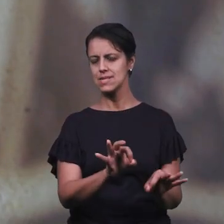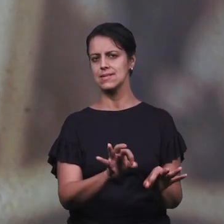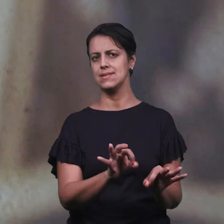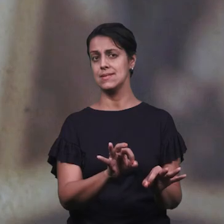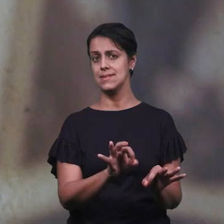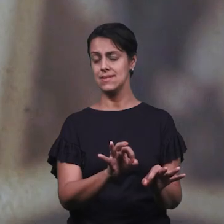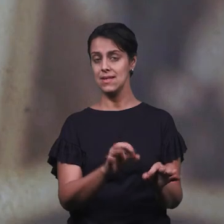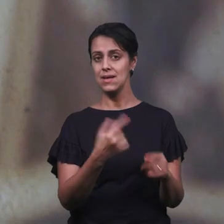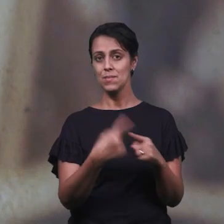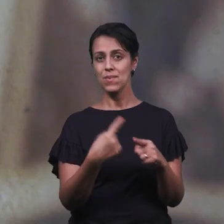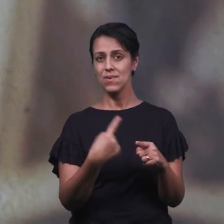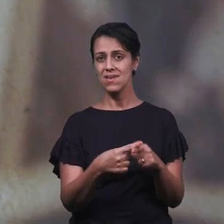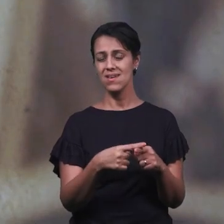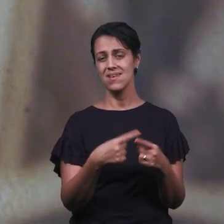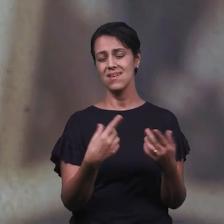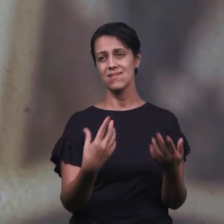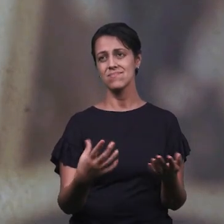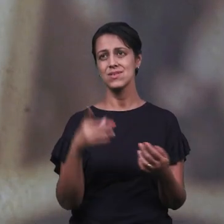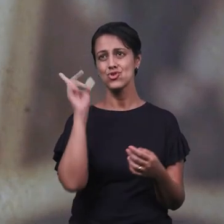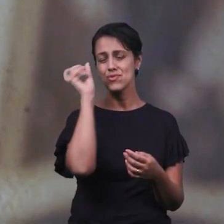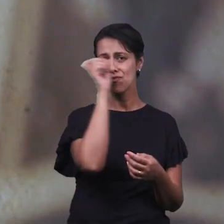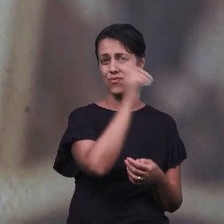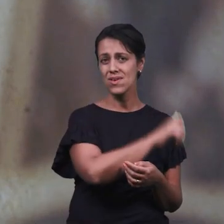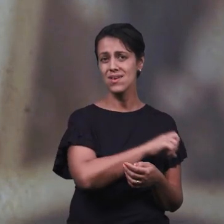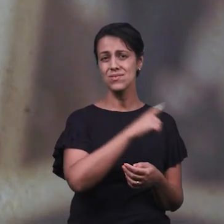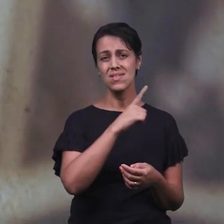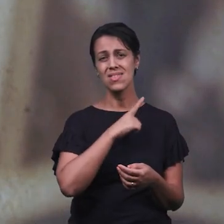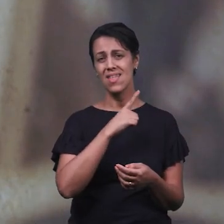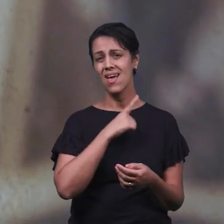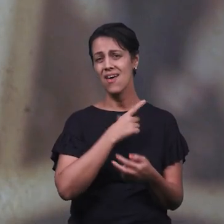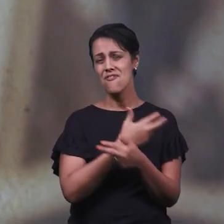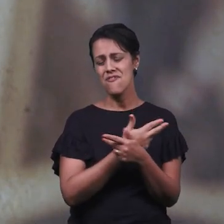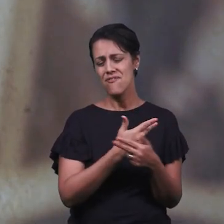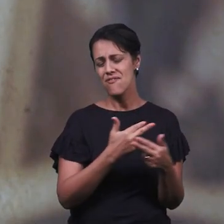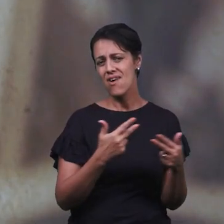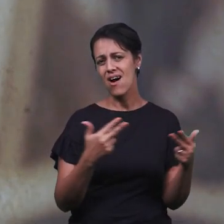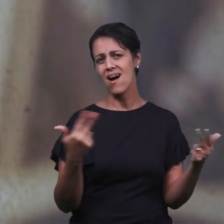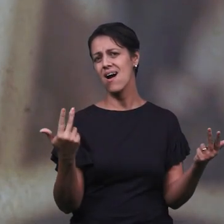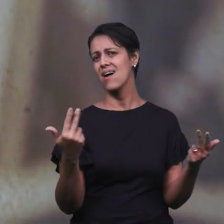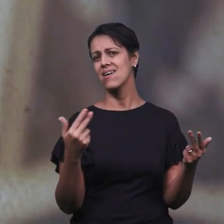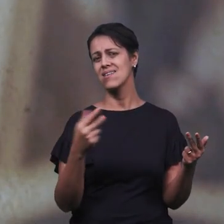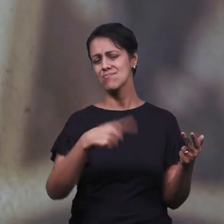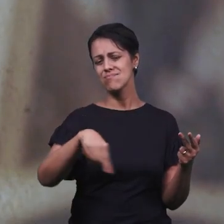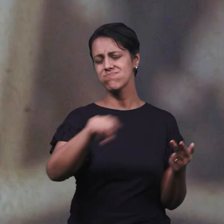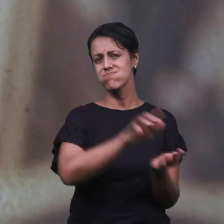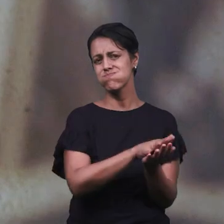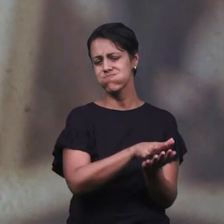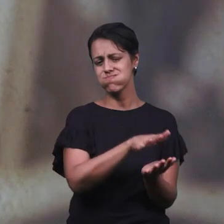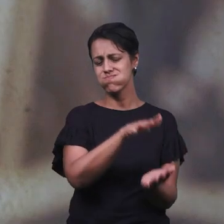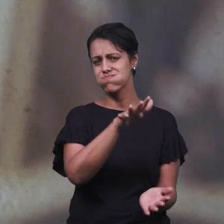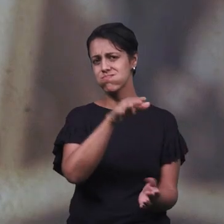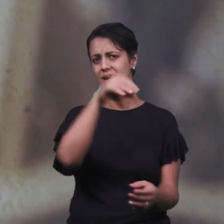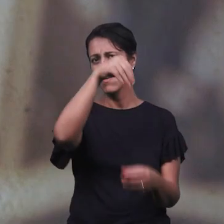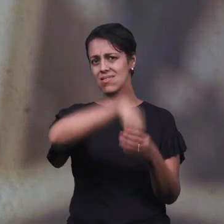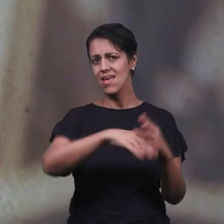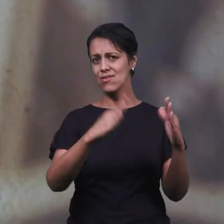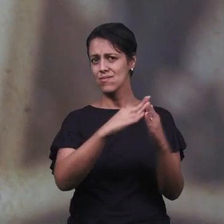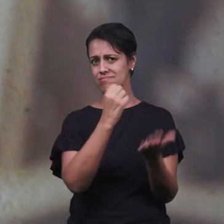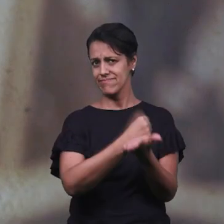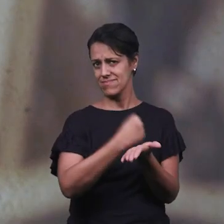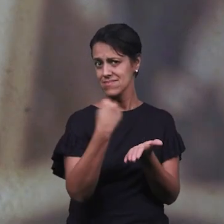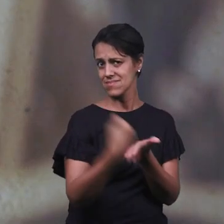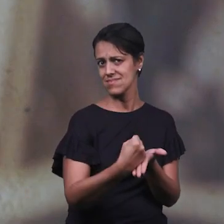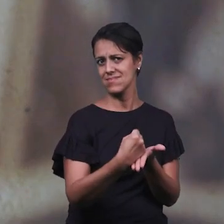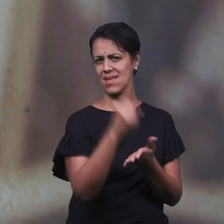no sentido de que as demandas elas estão assim abarrotando os cartórios Brasil